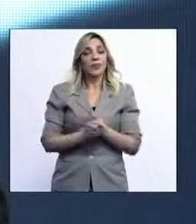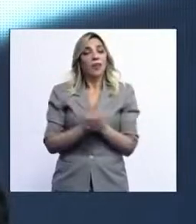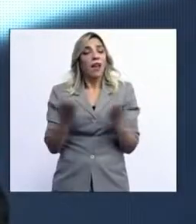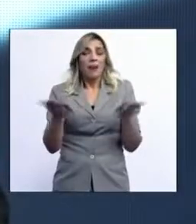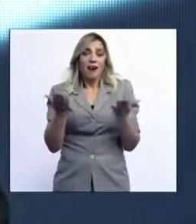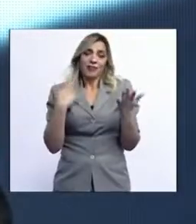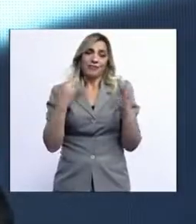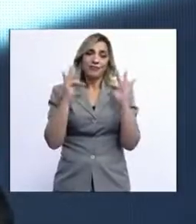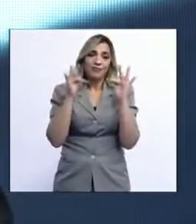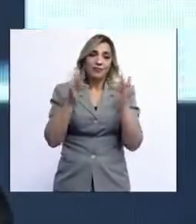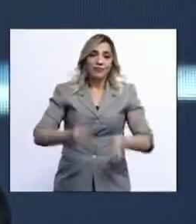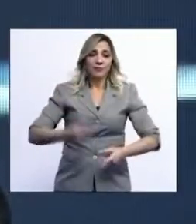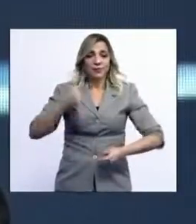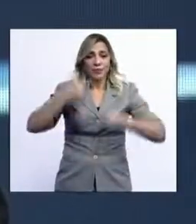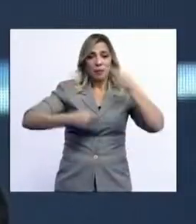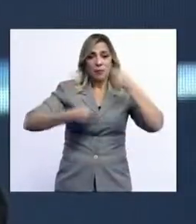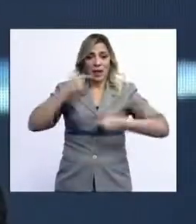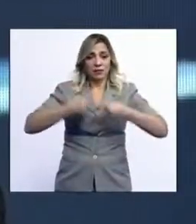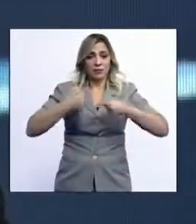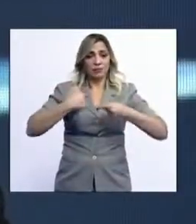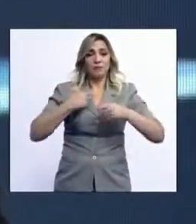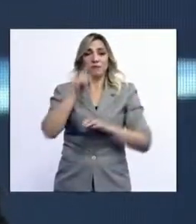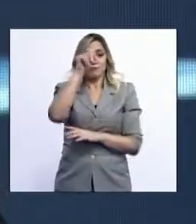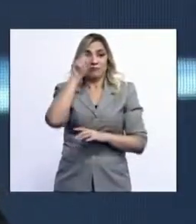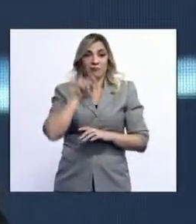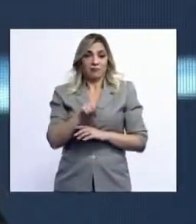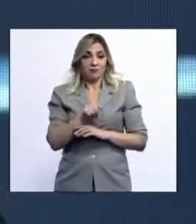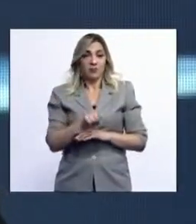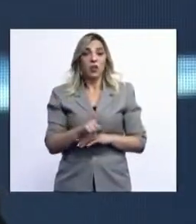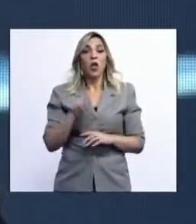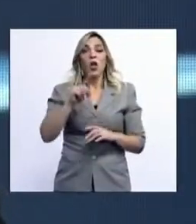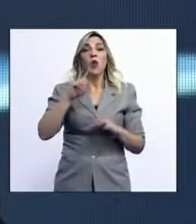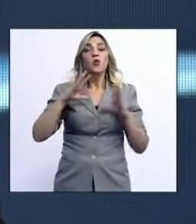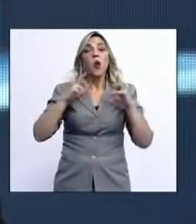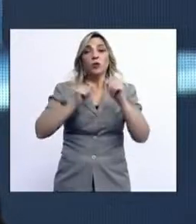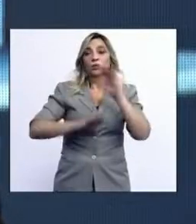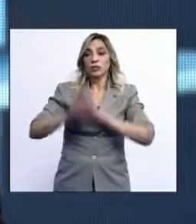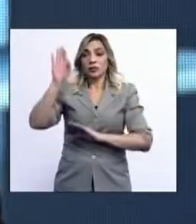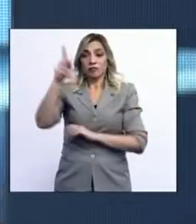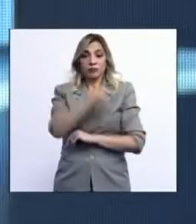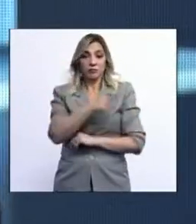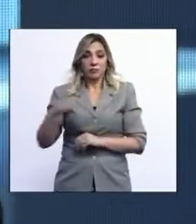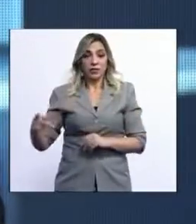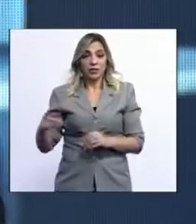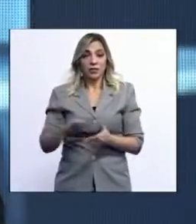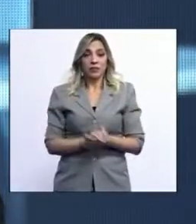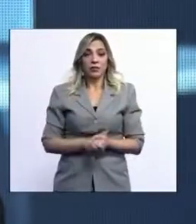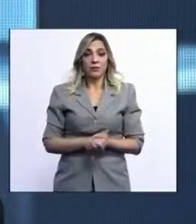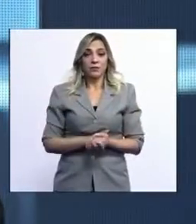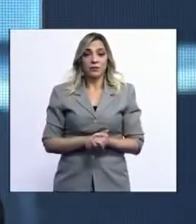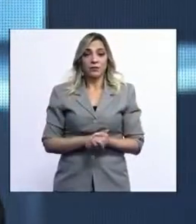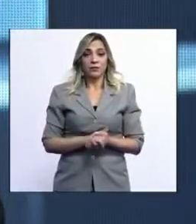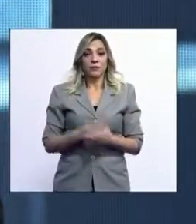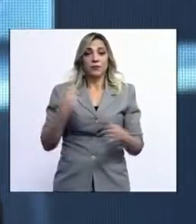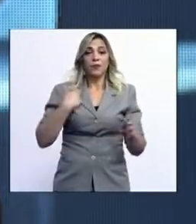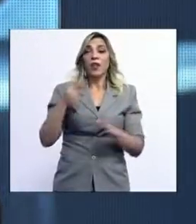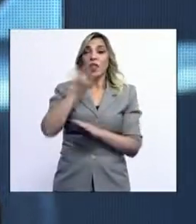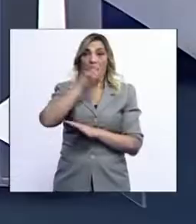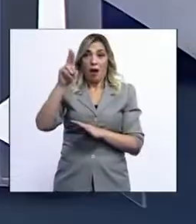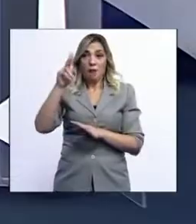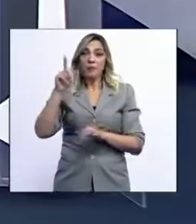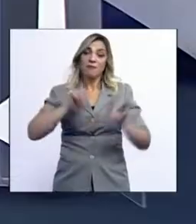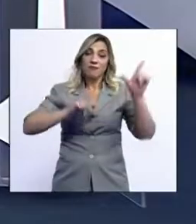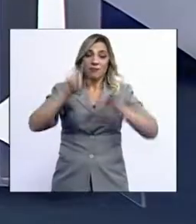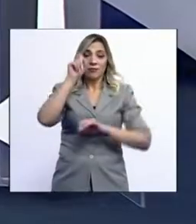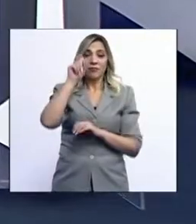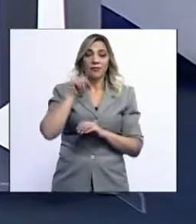Vamos ao final do debate Rede TV, isto é, com os candidatos à presidência da República. Em nome da Rede TV e da